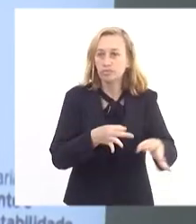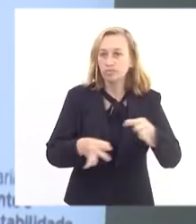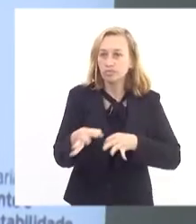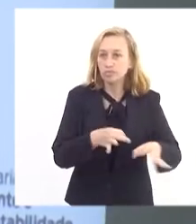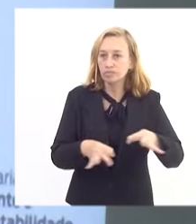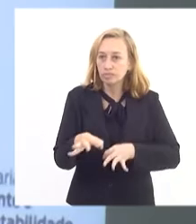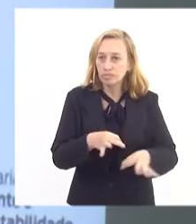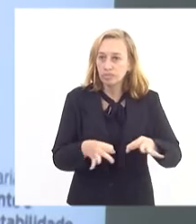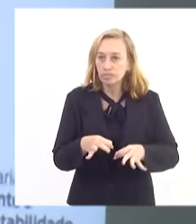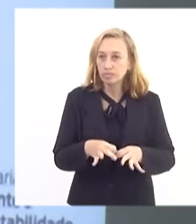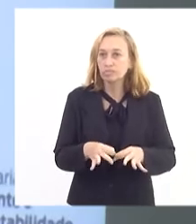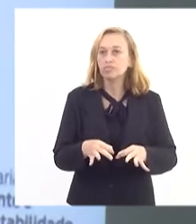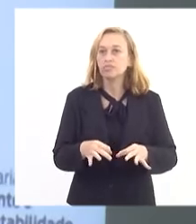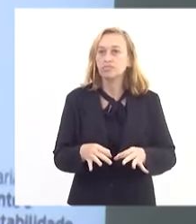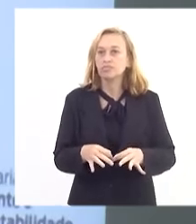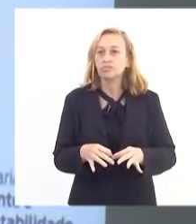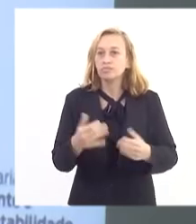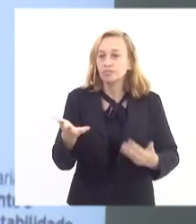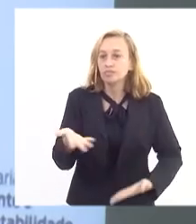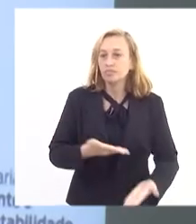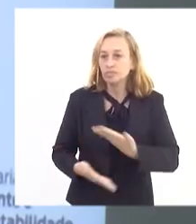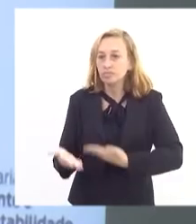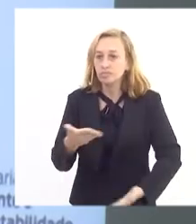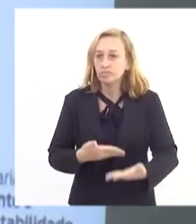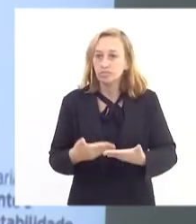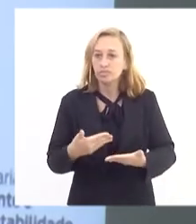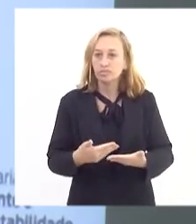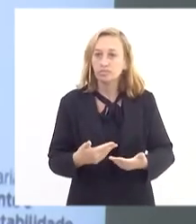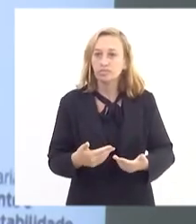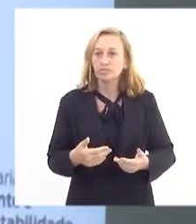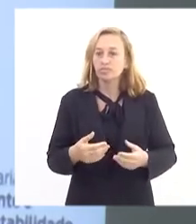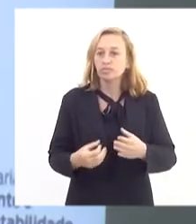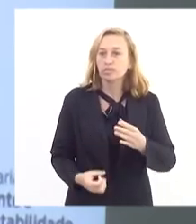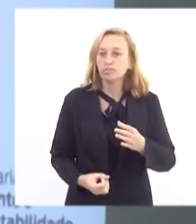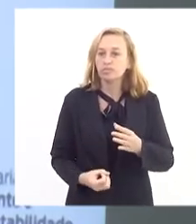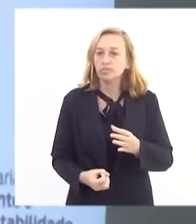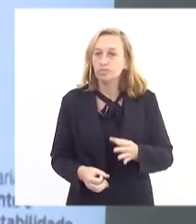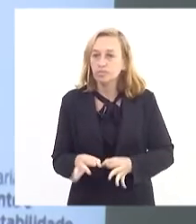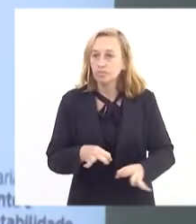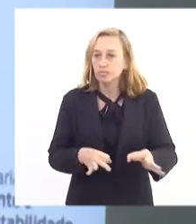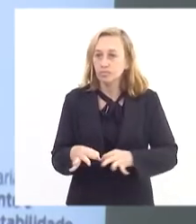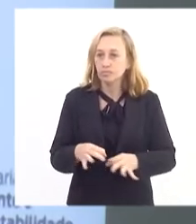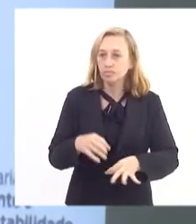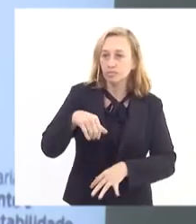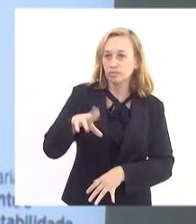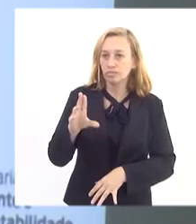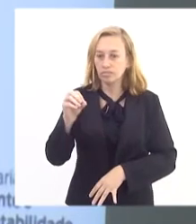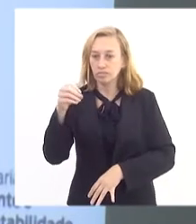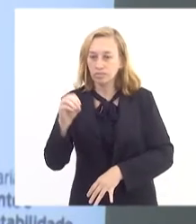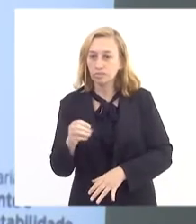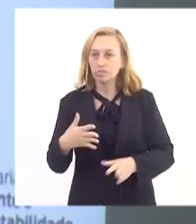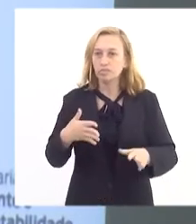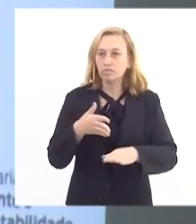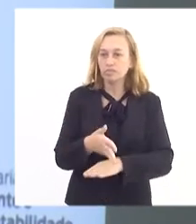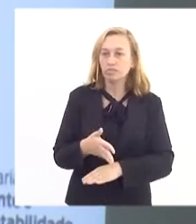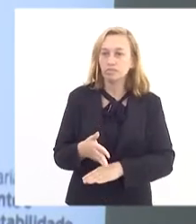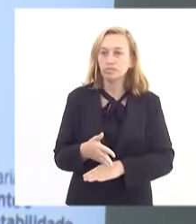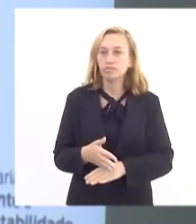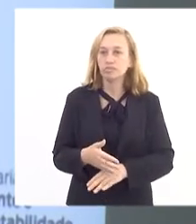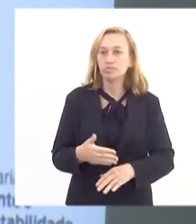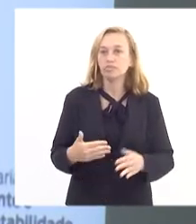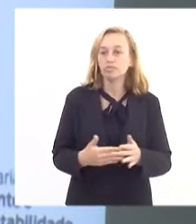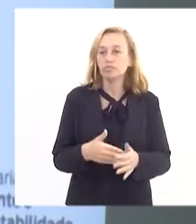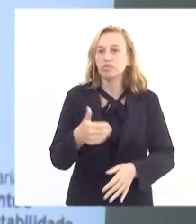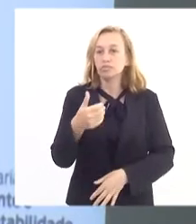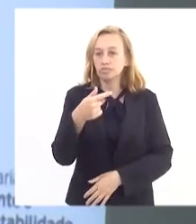e materiais de consumo, parcerias, enfim, e montagem do núcleo. Eu digo agora que nós chegamos aí até a etapa 7,